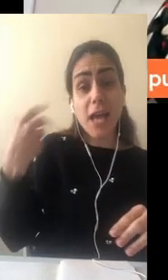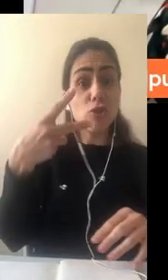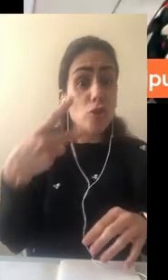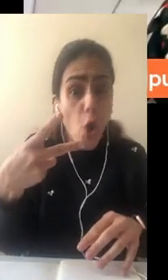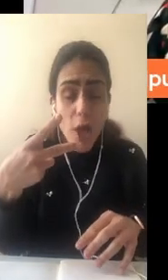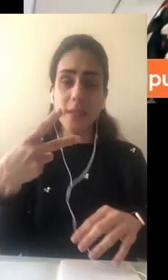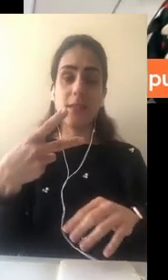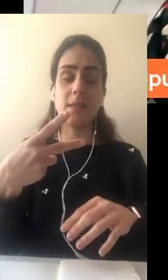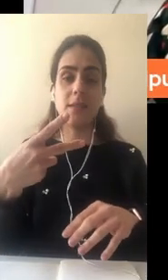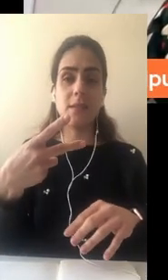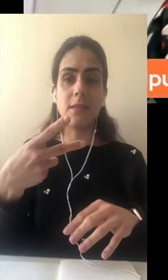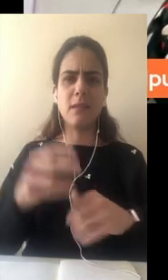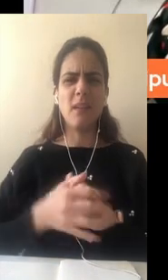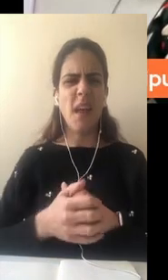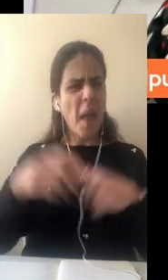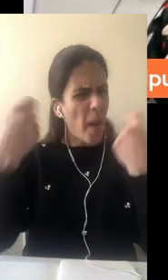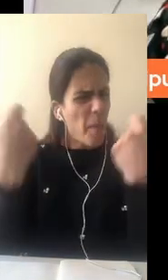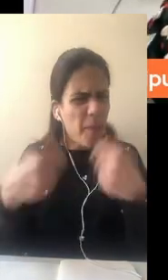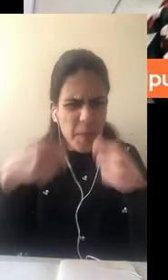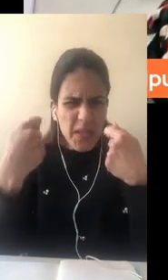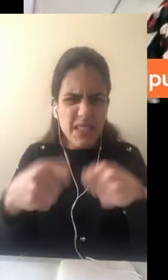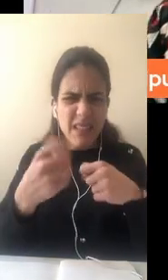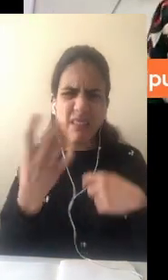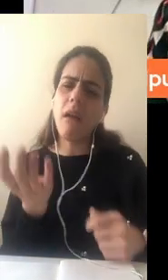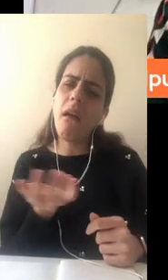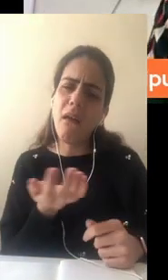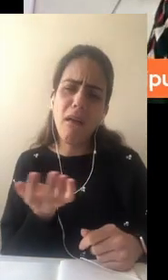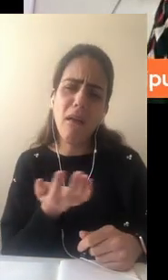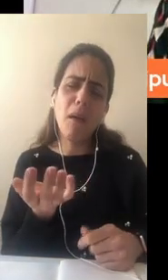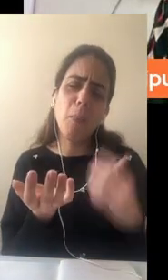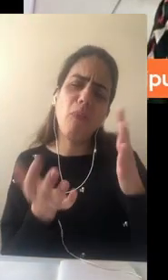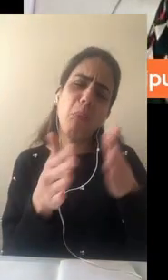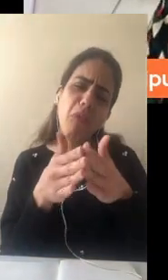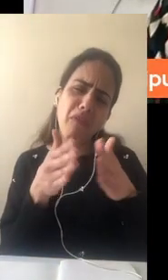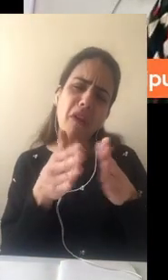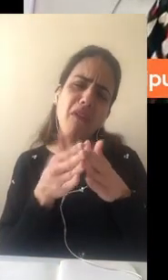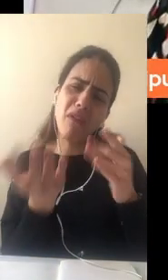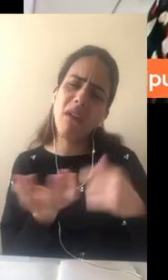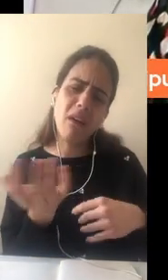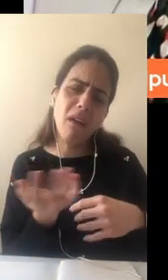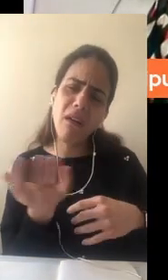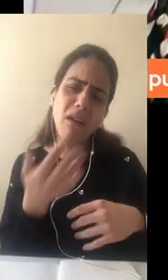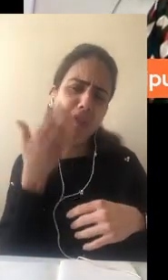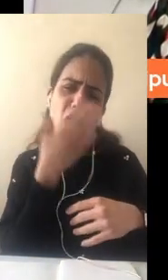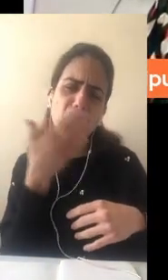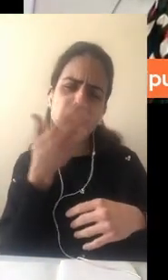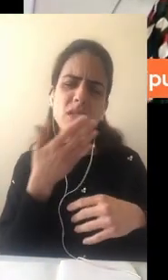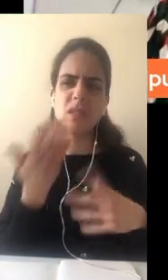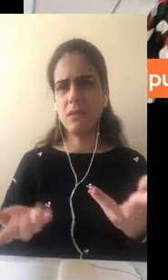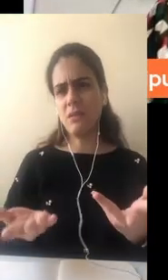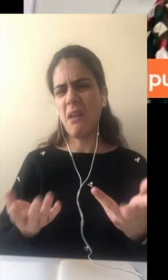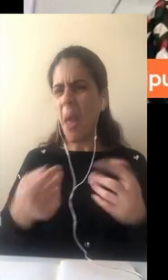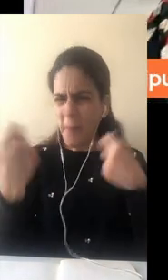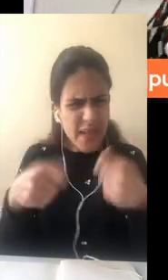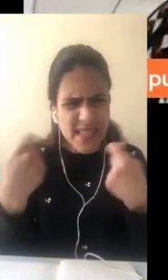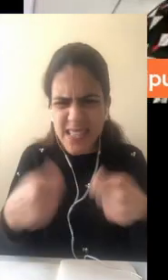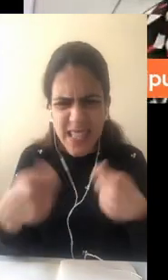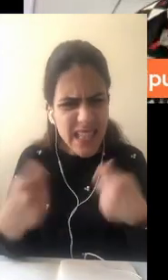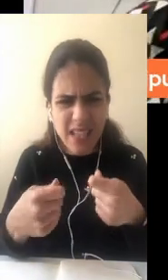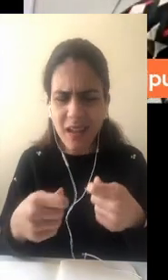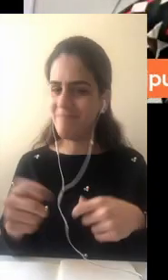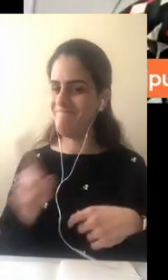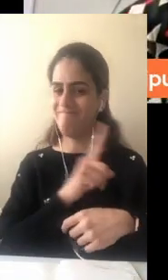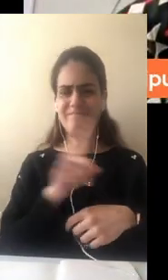gente observou. Preciso fazer isso para ganhar doce? Não. Eu me posiciono. Eu não preciso disso para ganhar